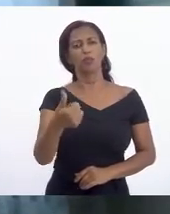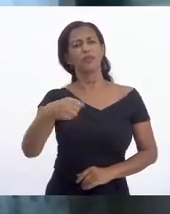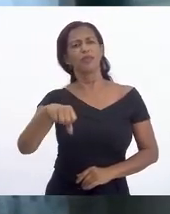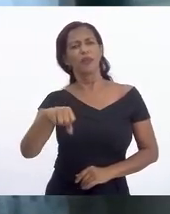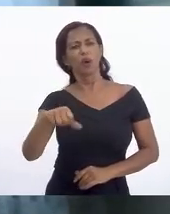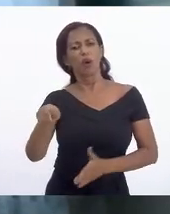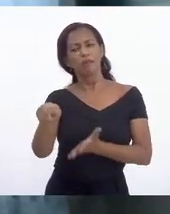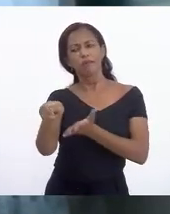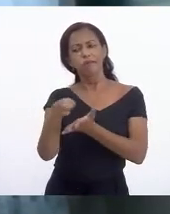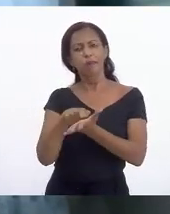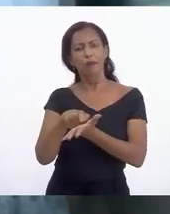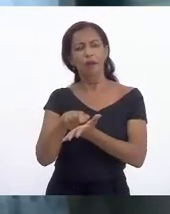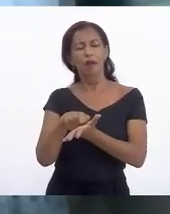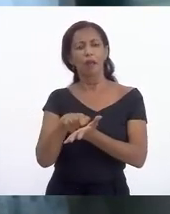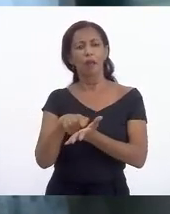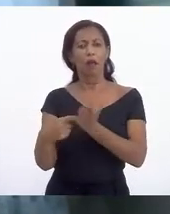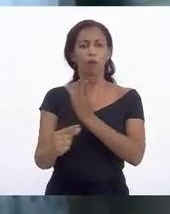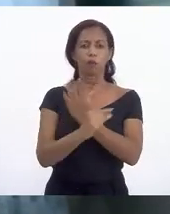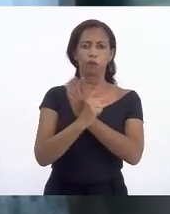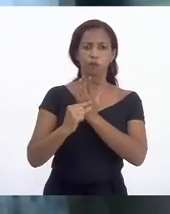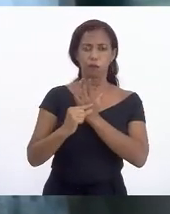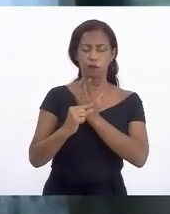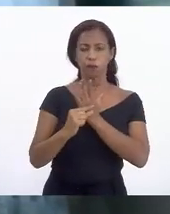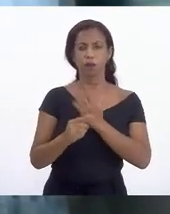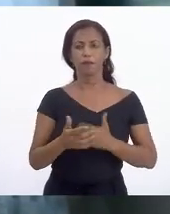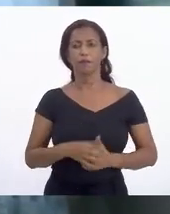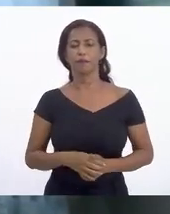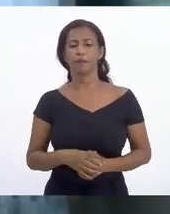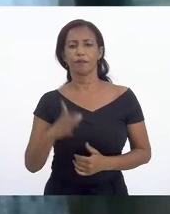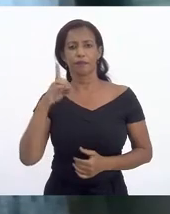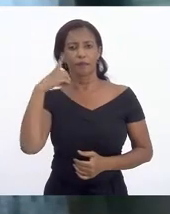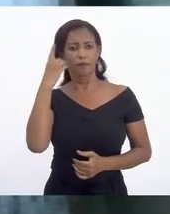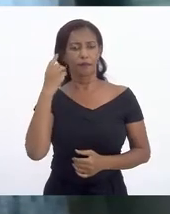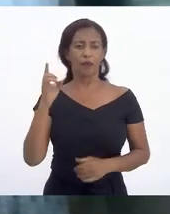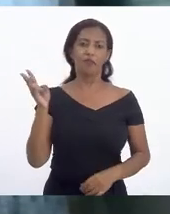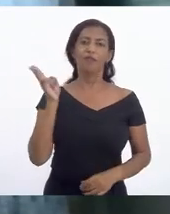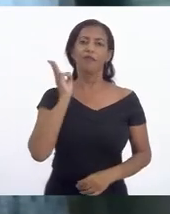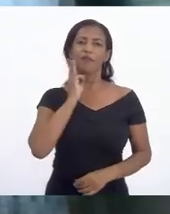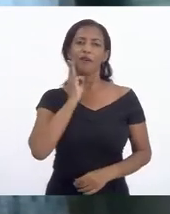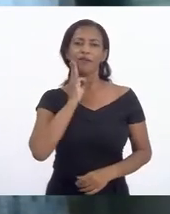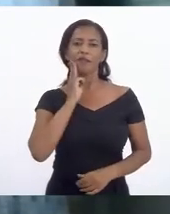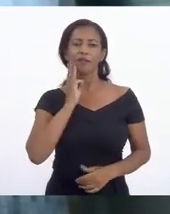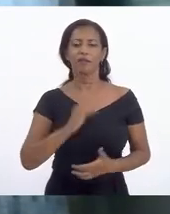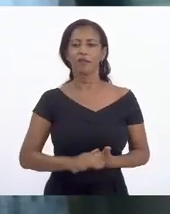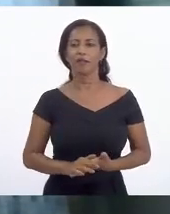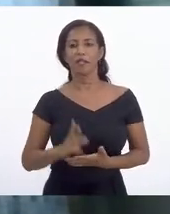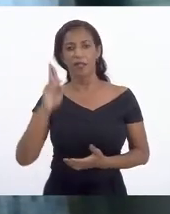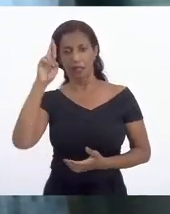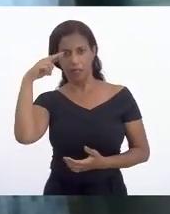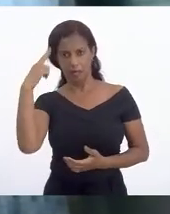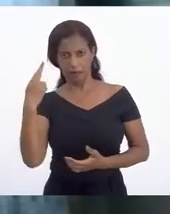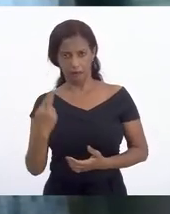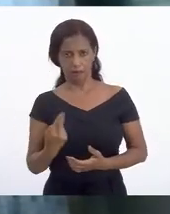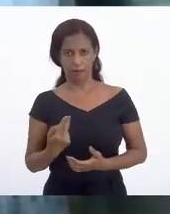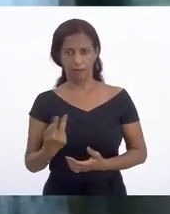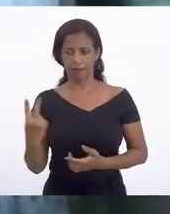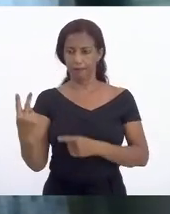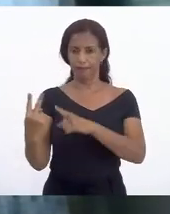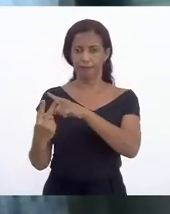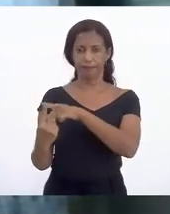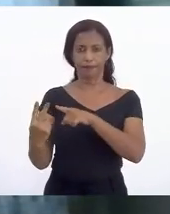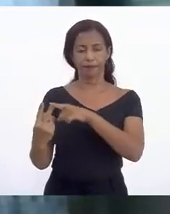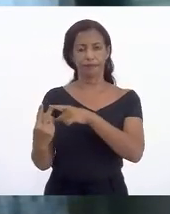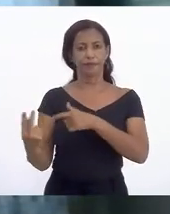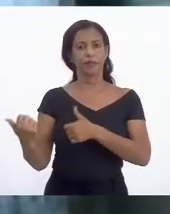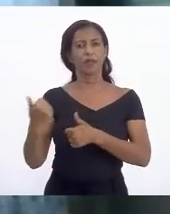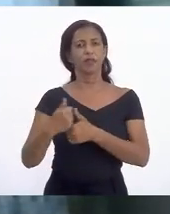2019, que é de autoria dos deputados Valdeque Carneiro e Renata Souza, que